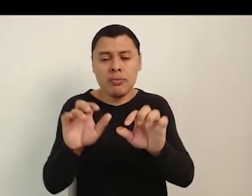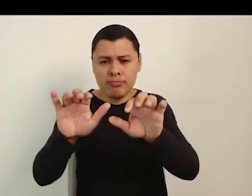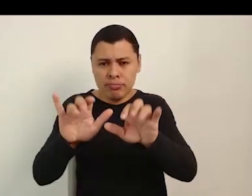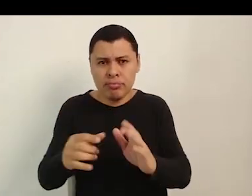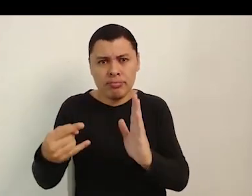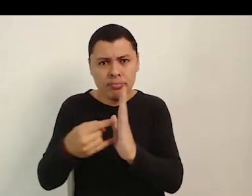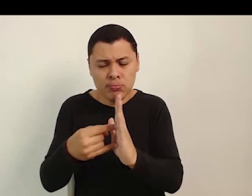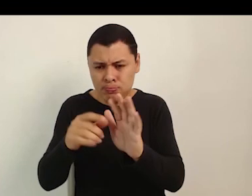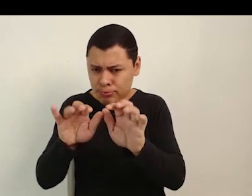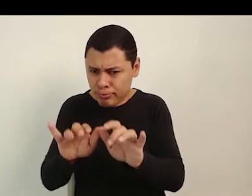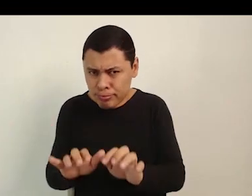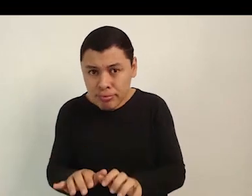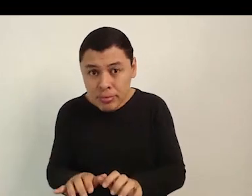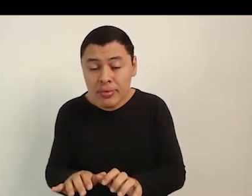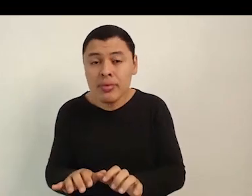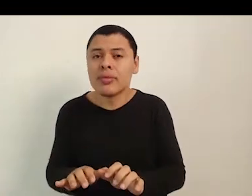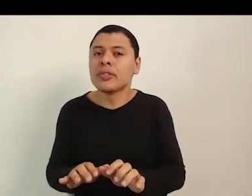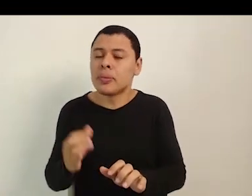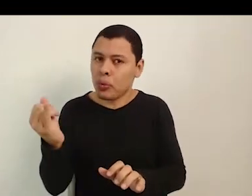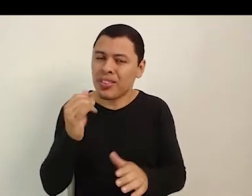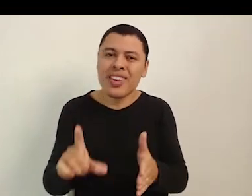em produção, é importante.